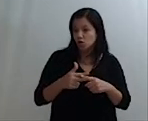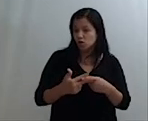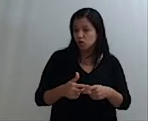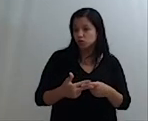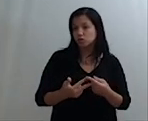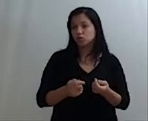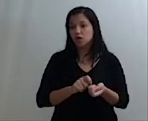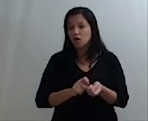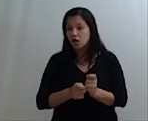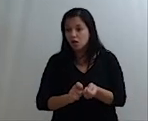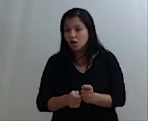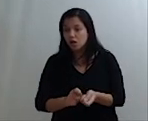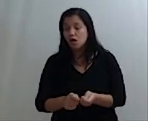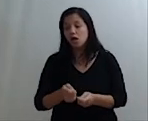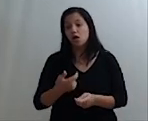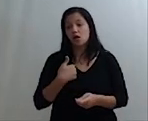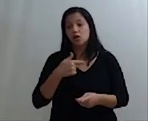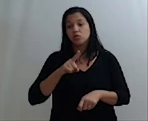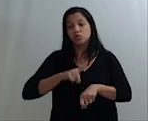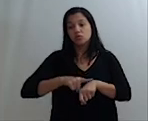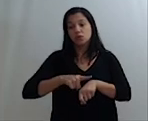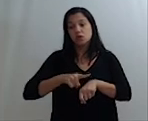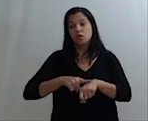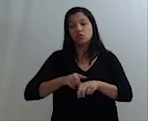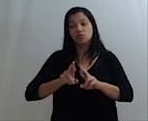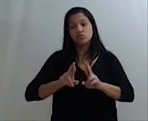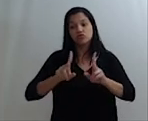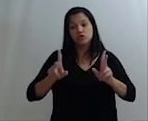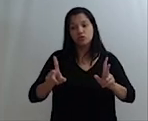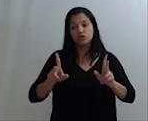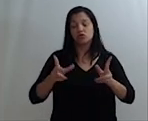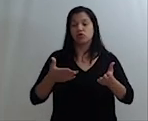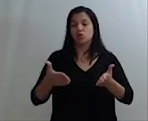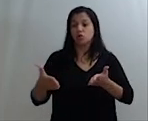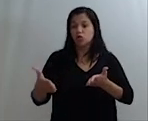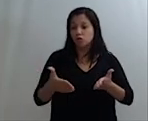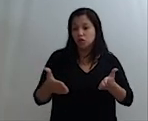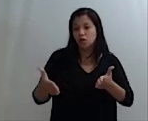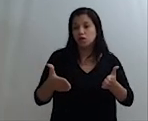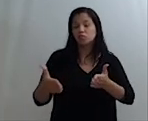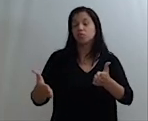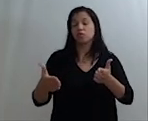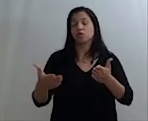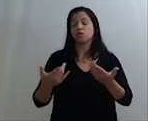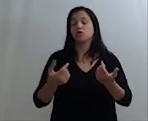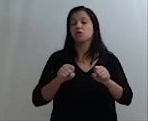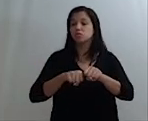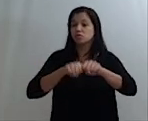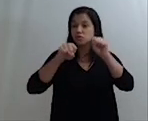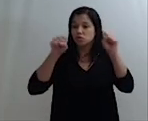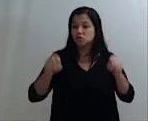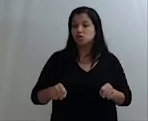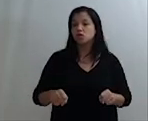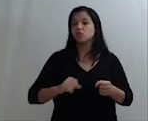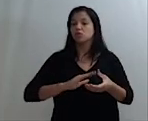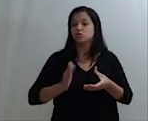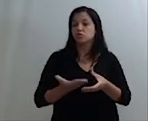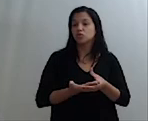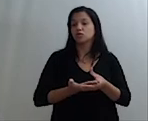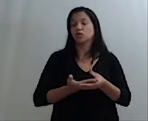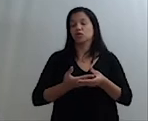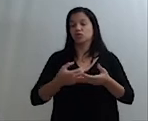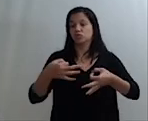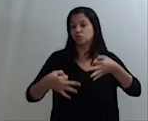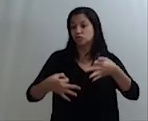uma nova realidade eh para a qual caminha o sistema processual brasileiro ou seja uma uma realidade de